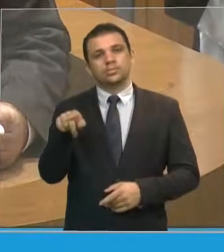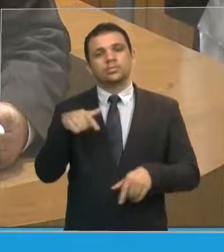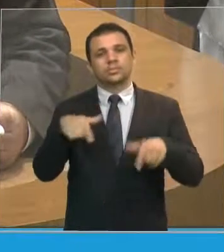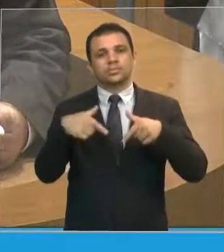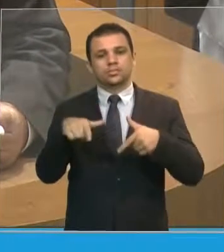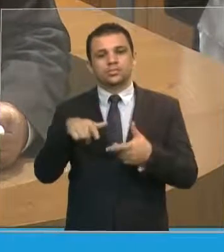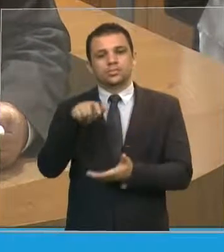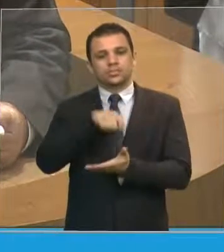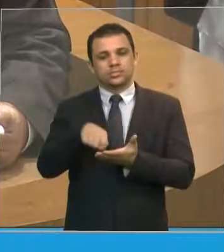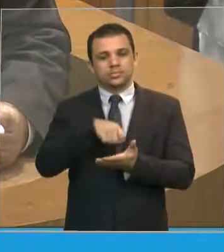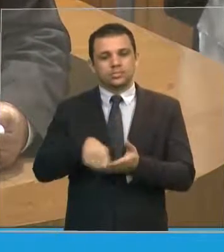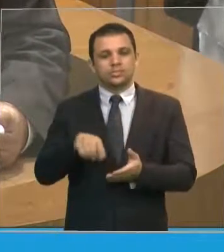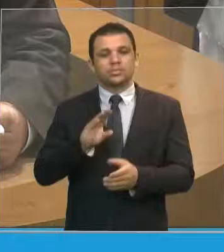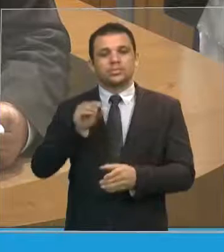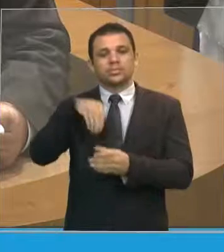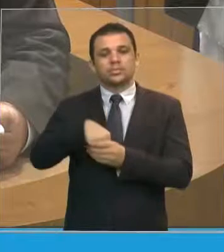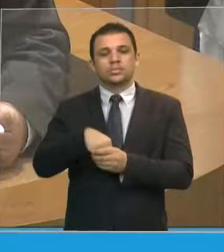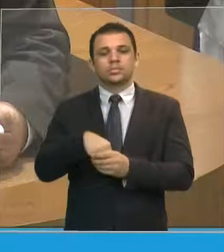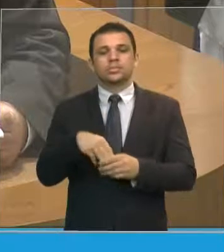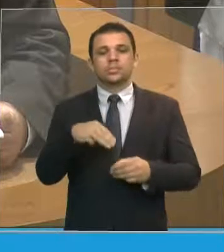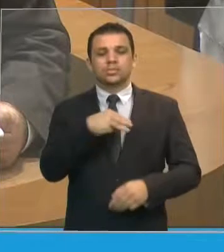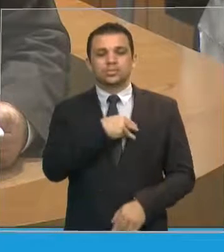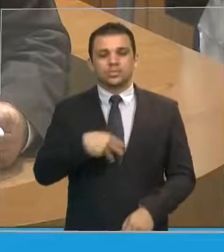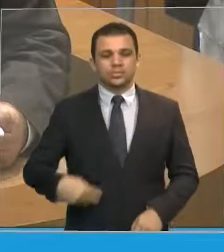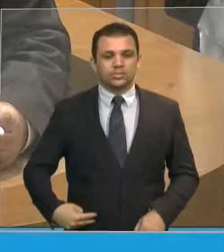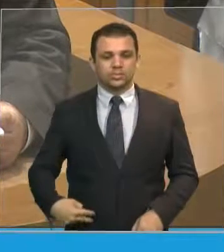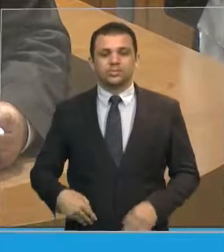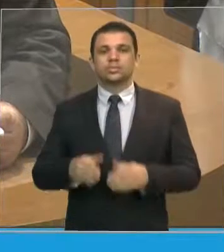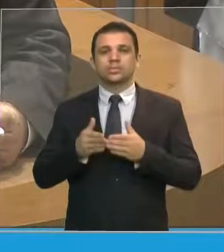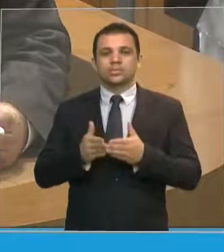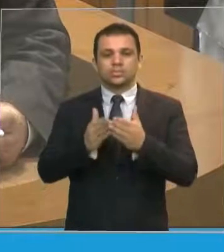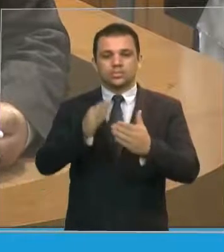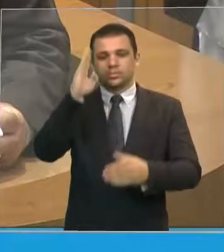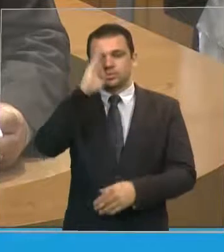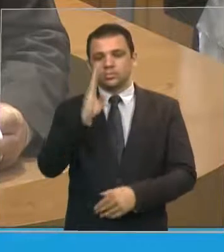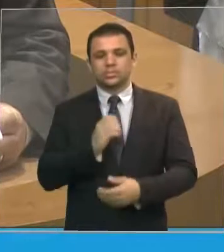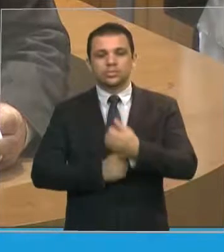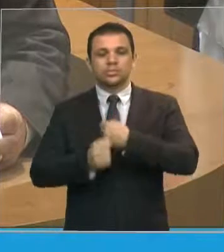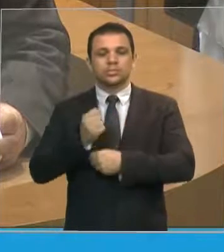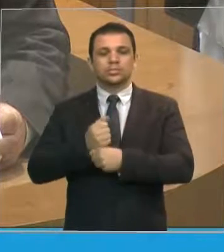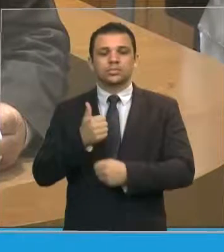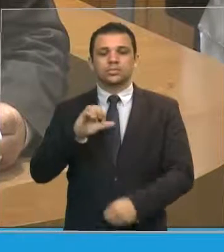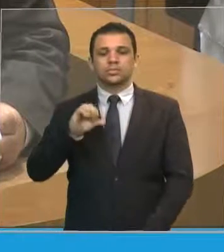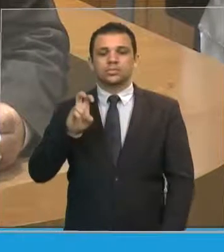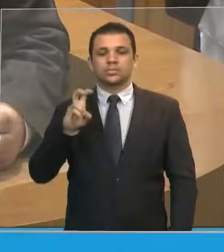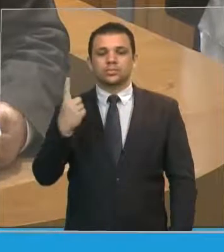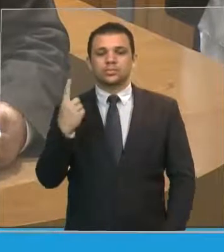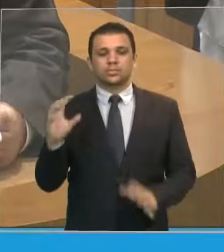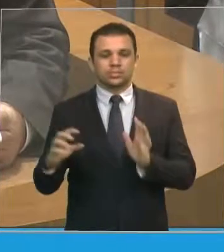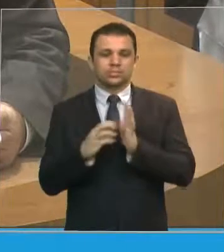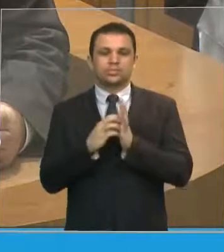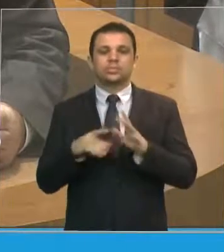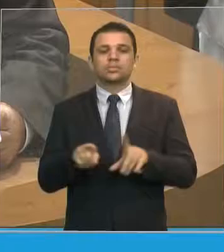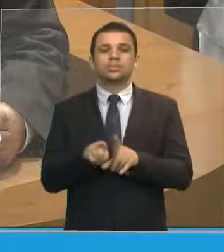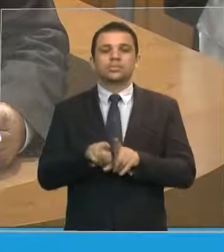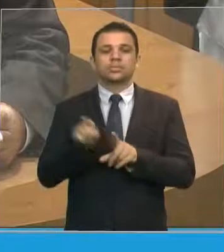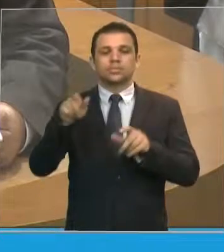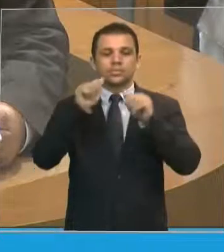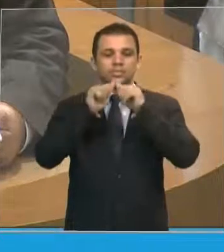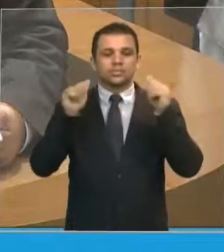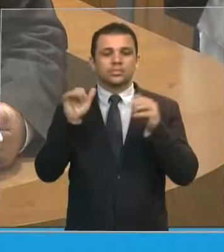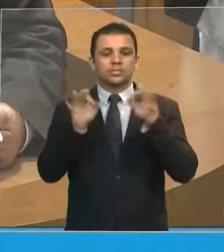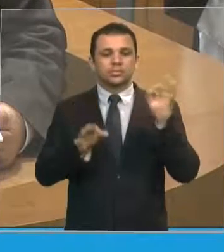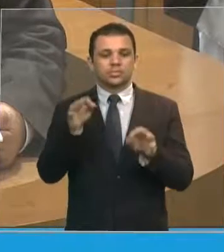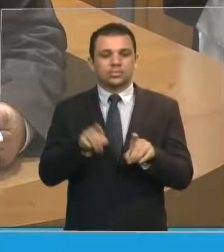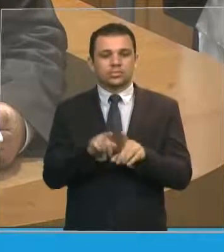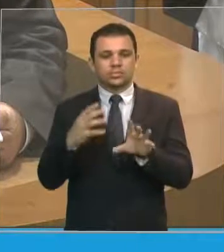do Ministério da Marinha Brasileira em 1951, assessor jurídico e contabilista